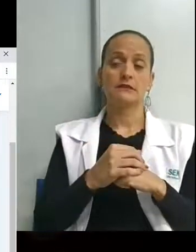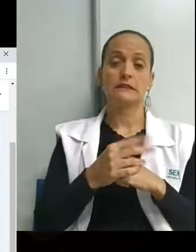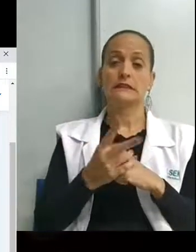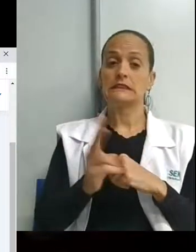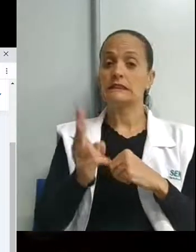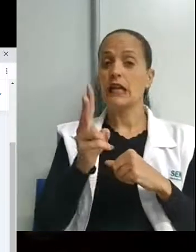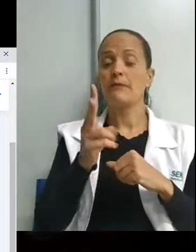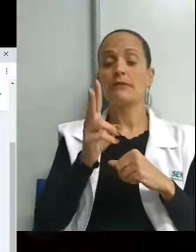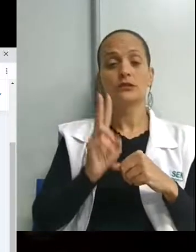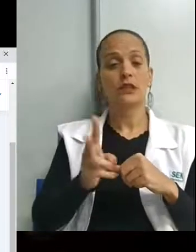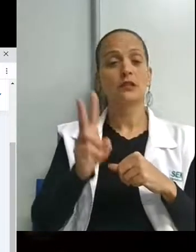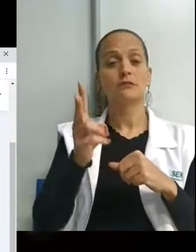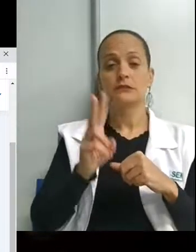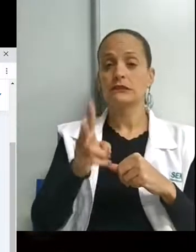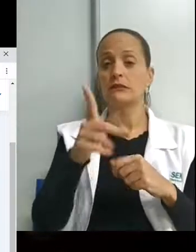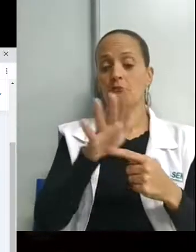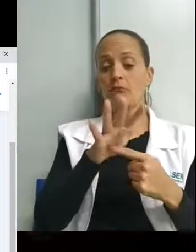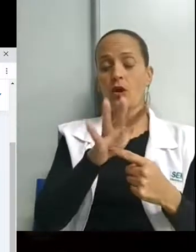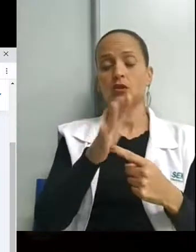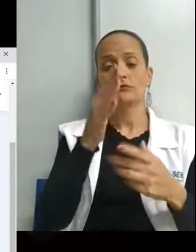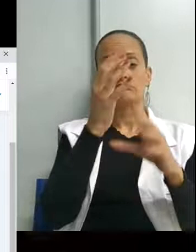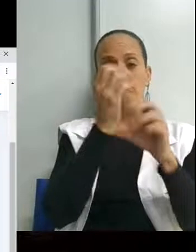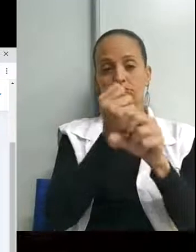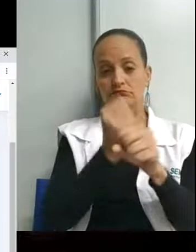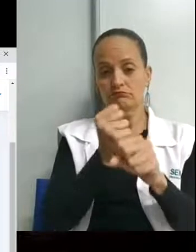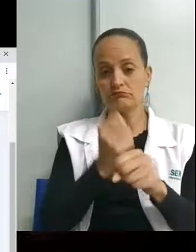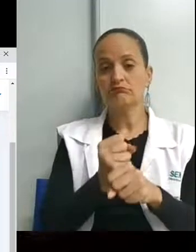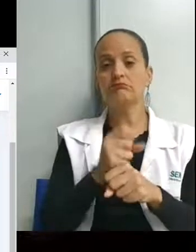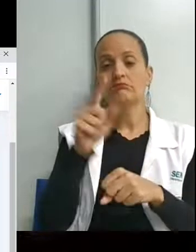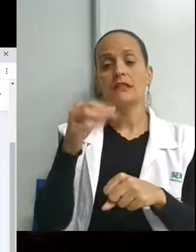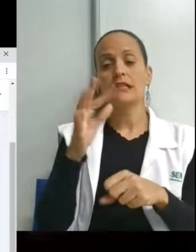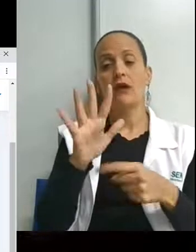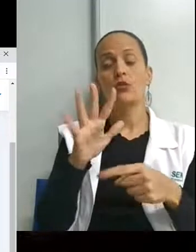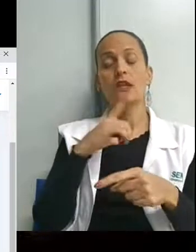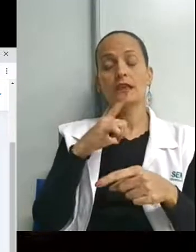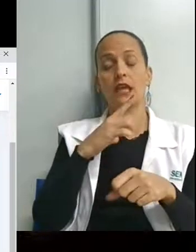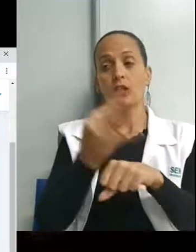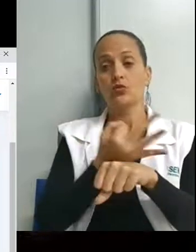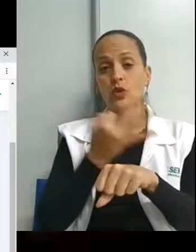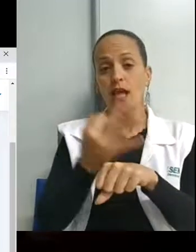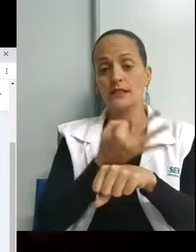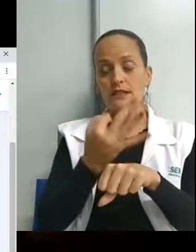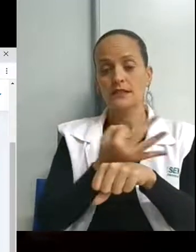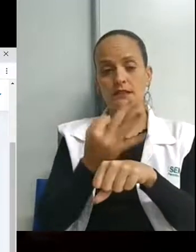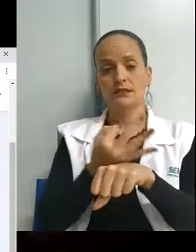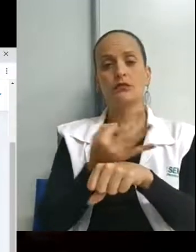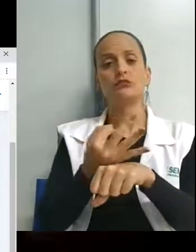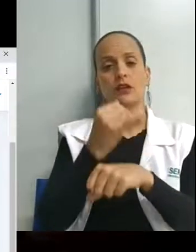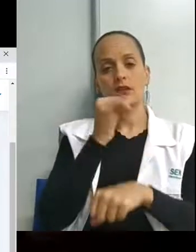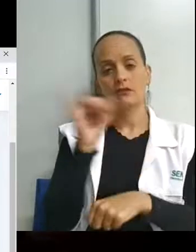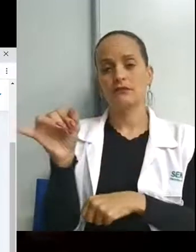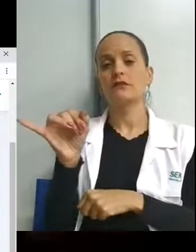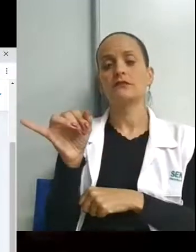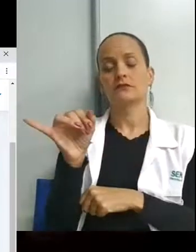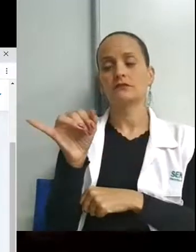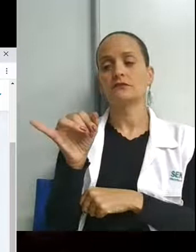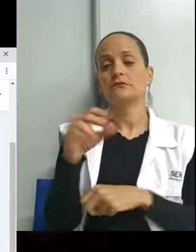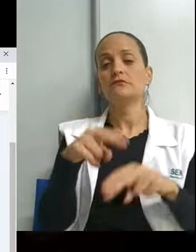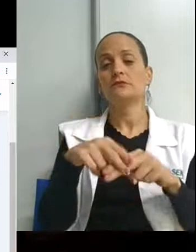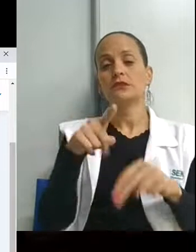elétrica dissipada em uma resistência é inversamente proporcional à sua resistência elétrica. Então, era essa fórmula aqui, ó, que a gente precisaria